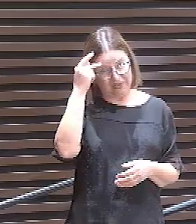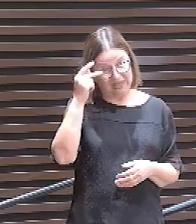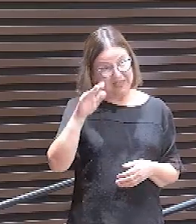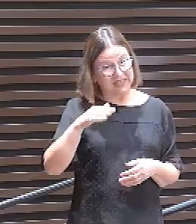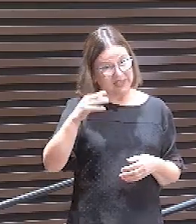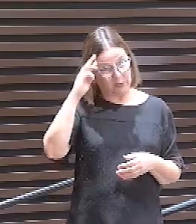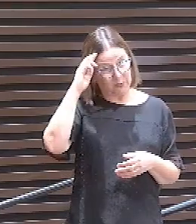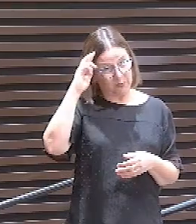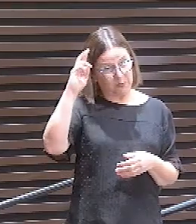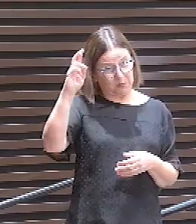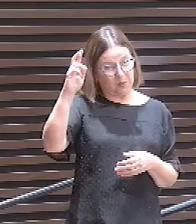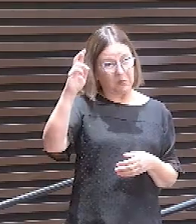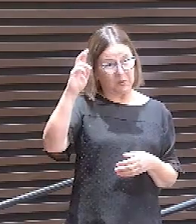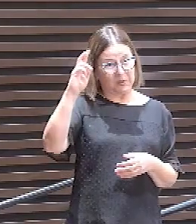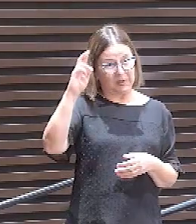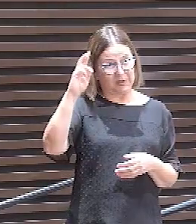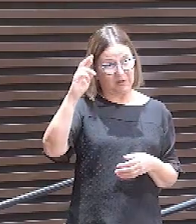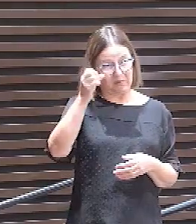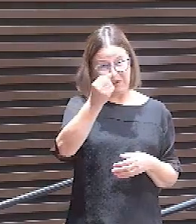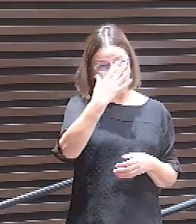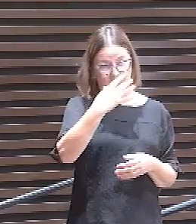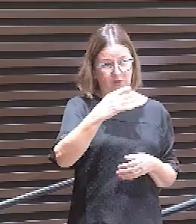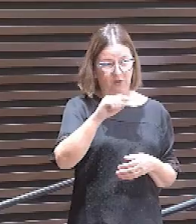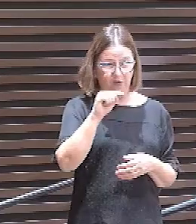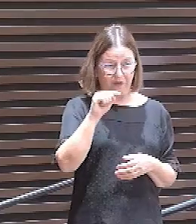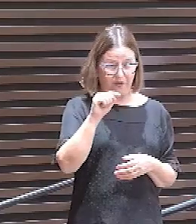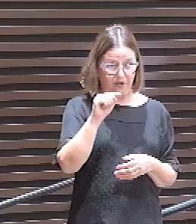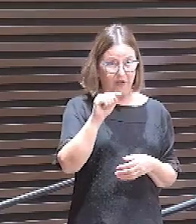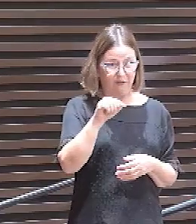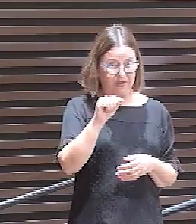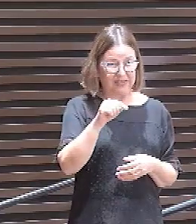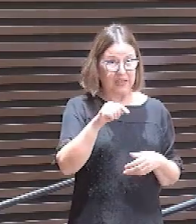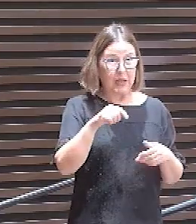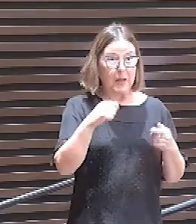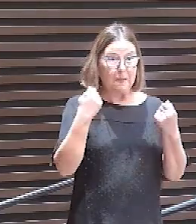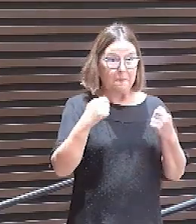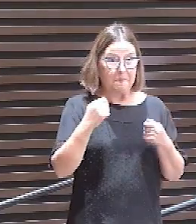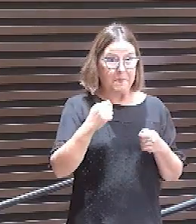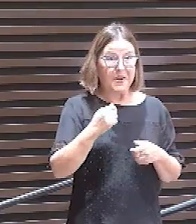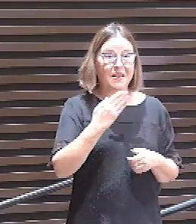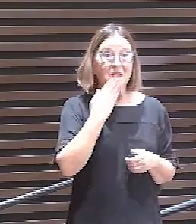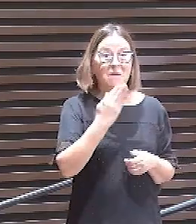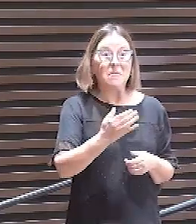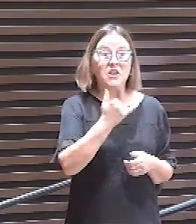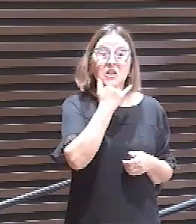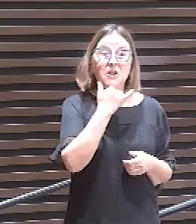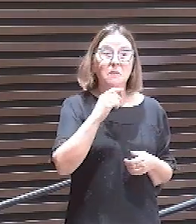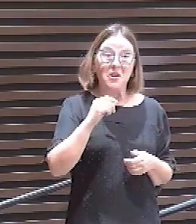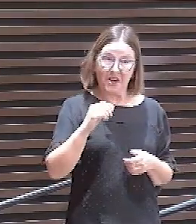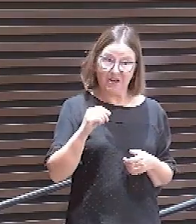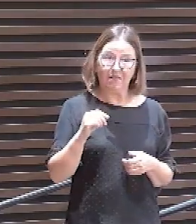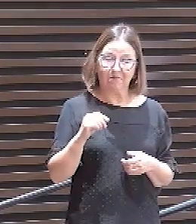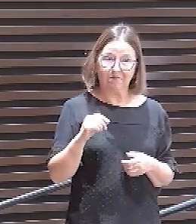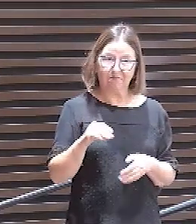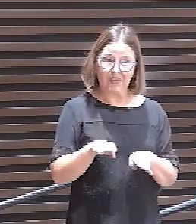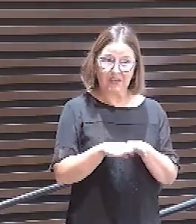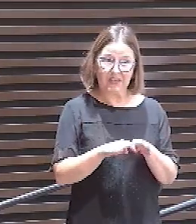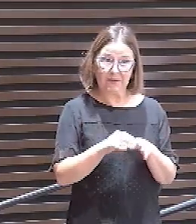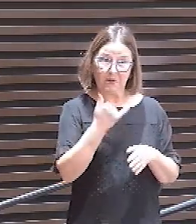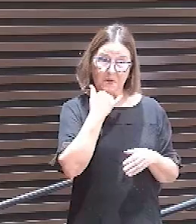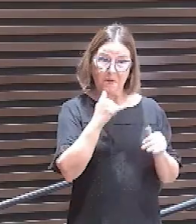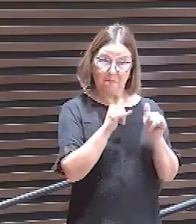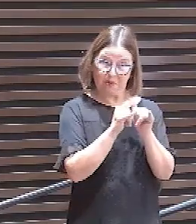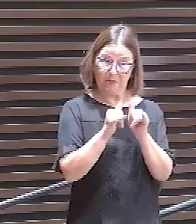você tem que pedir perdão e perdoar. Porque não tem possibilidade de você andar